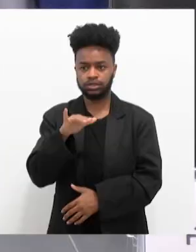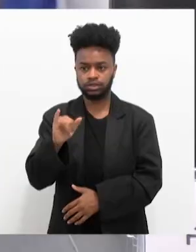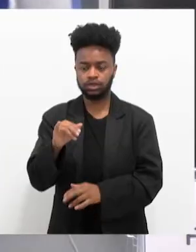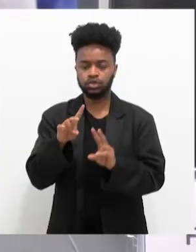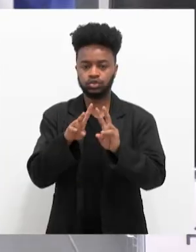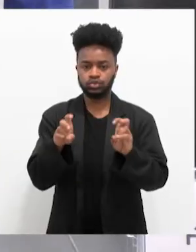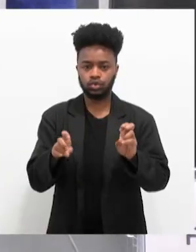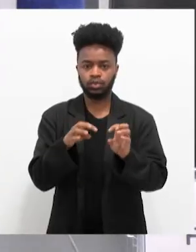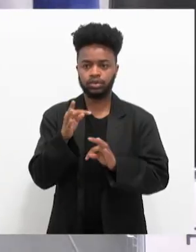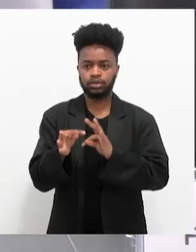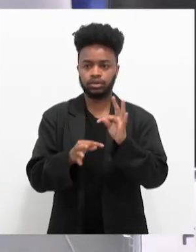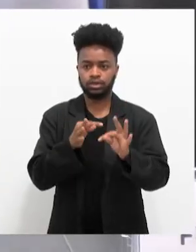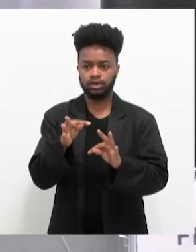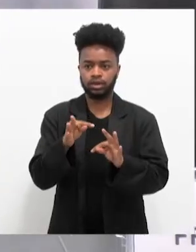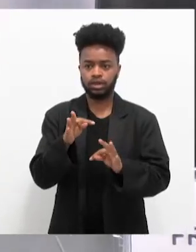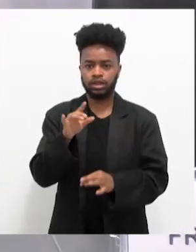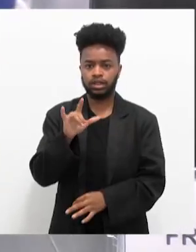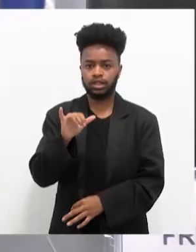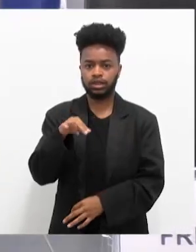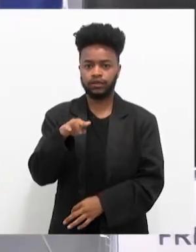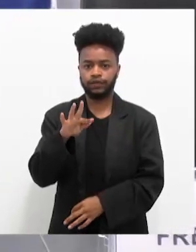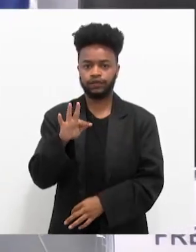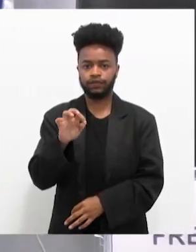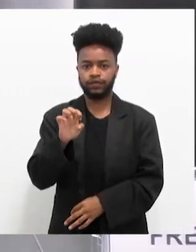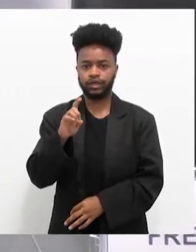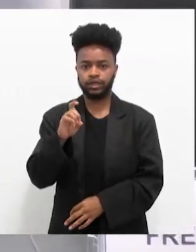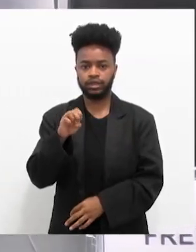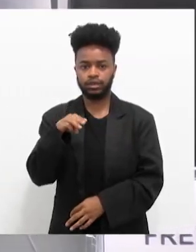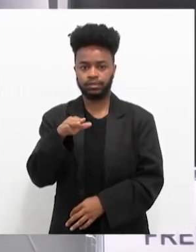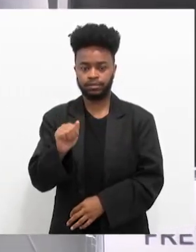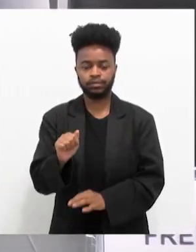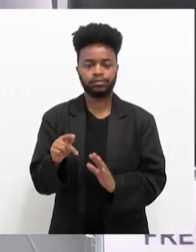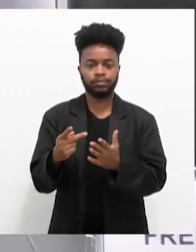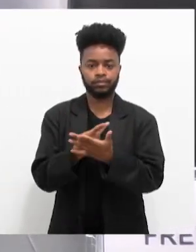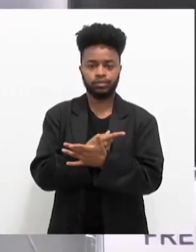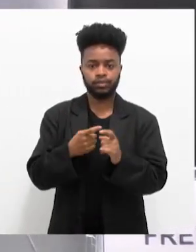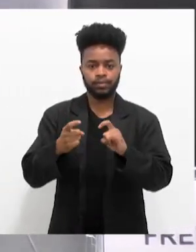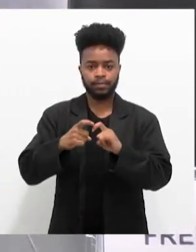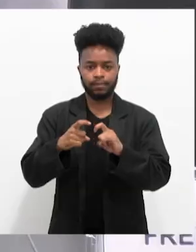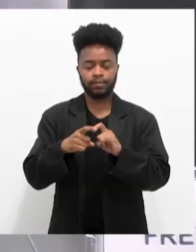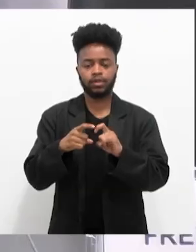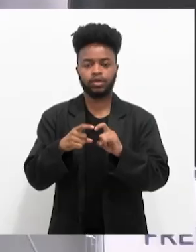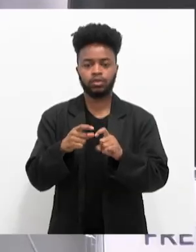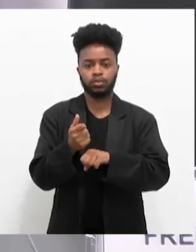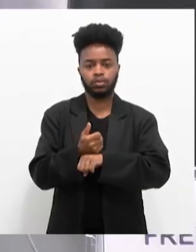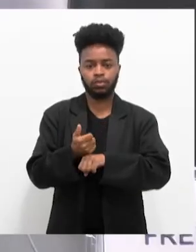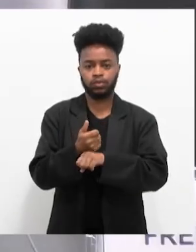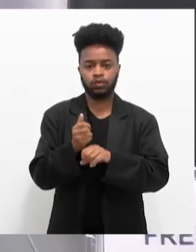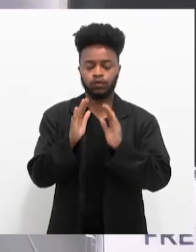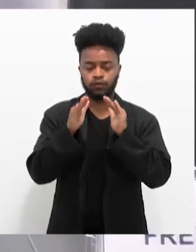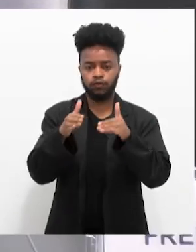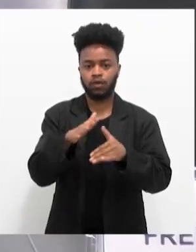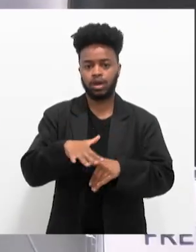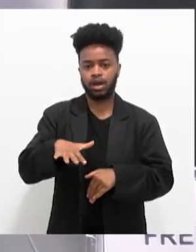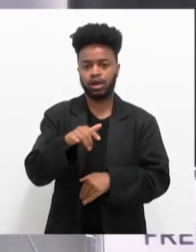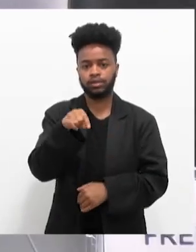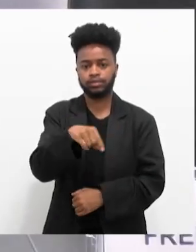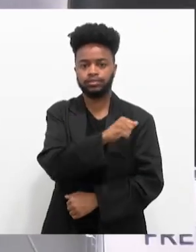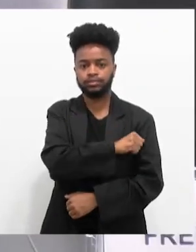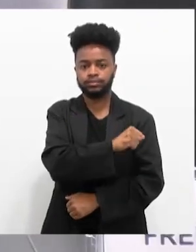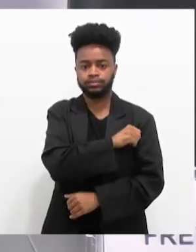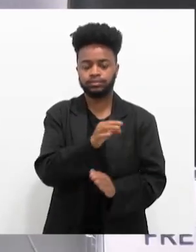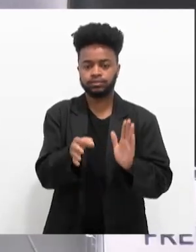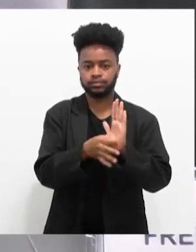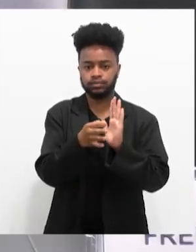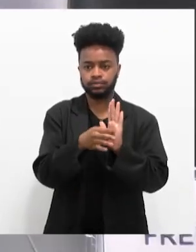tratamento de linfedema, a ser realizado por médicos especialistas no âmbito do Estado do Rio de Janeiro. O parecer